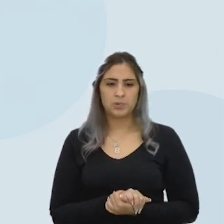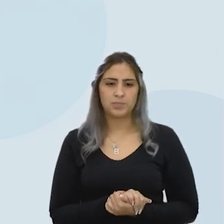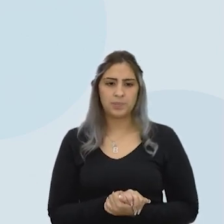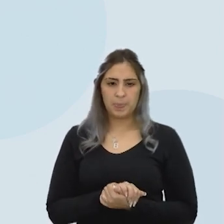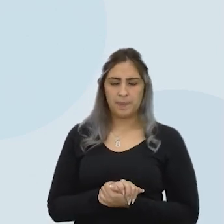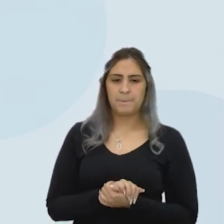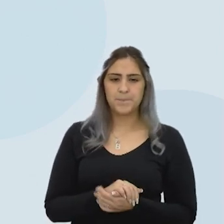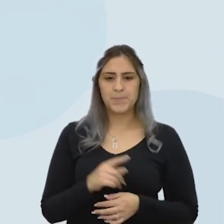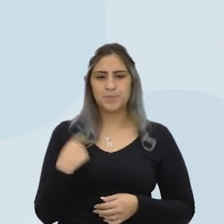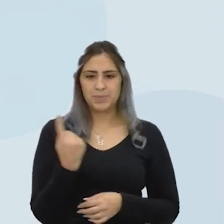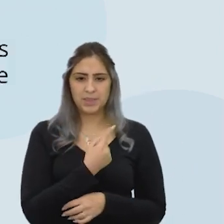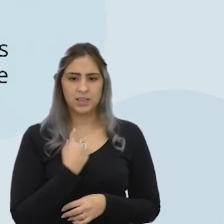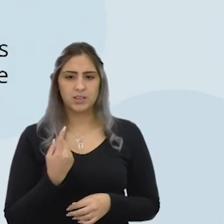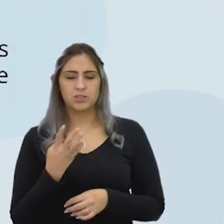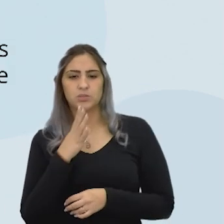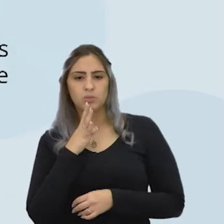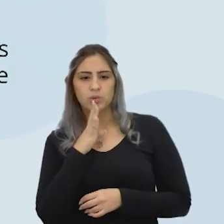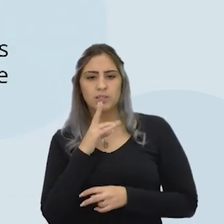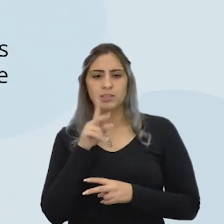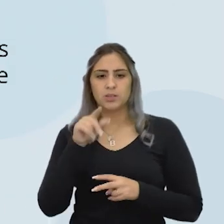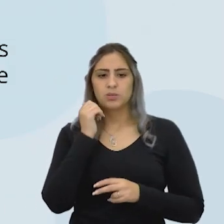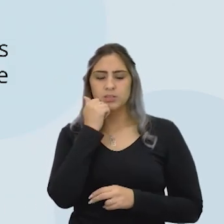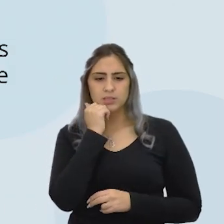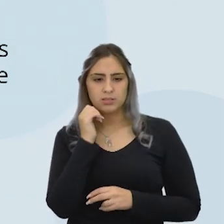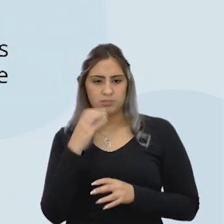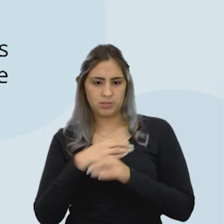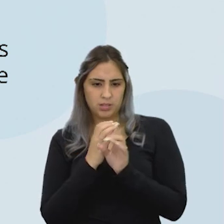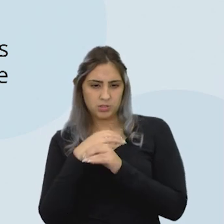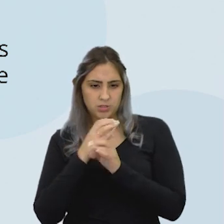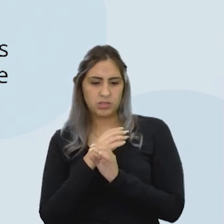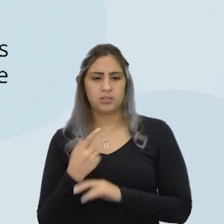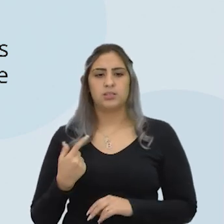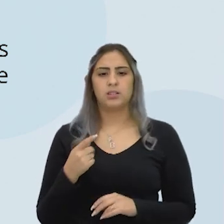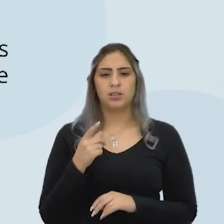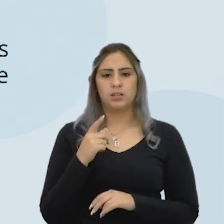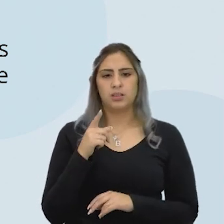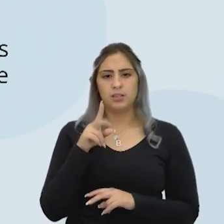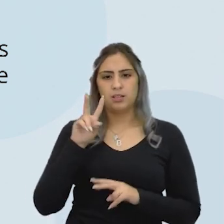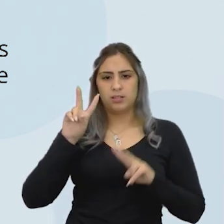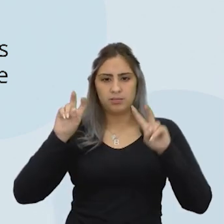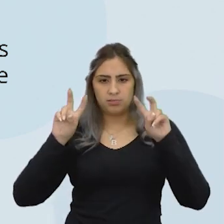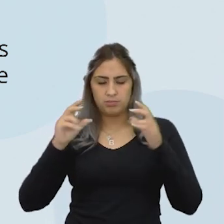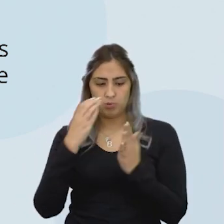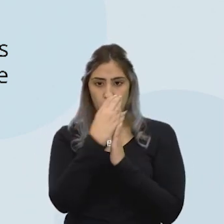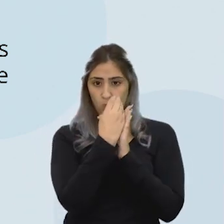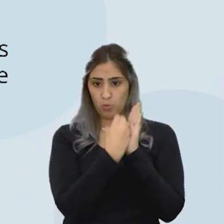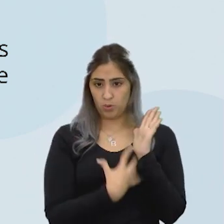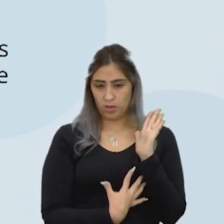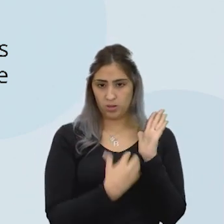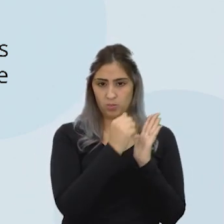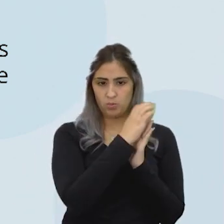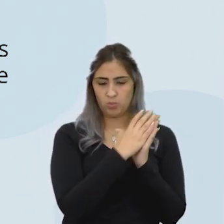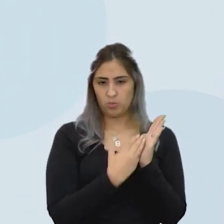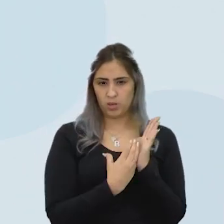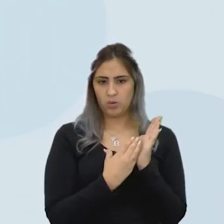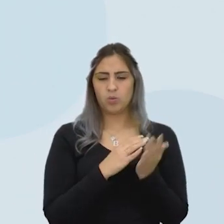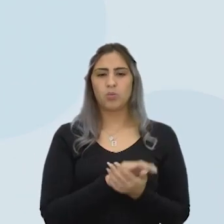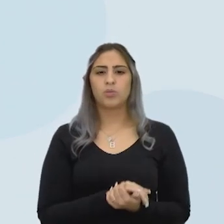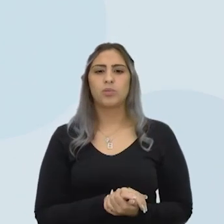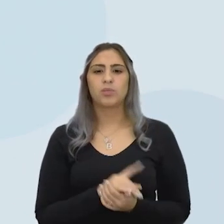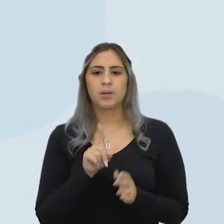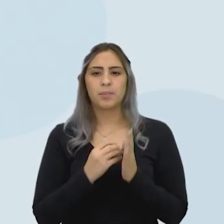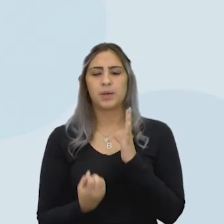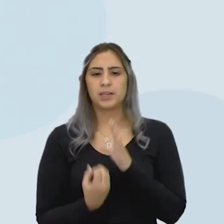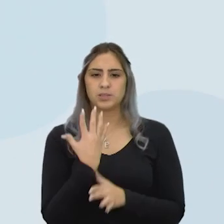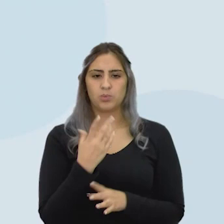cientistas que a gente destacou aí durante a aula. A habilidade do currículo, que aparece aí para vocês também na tela. E,